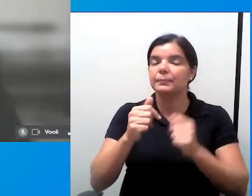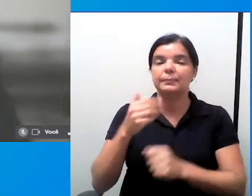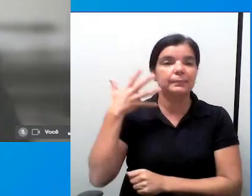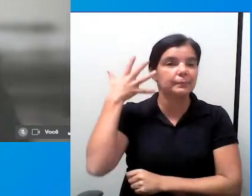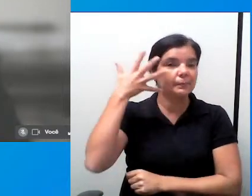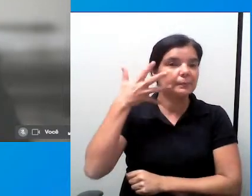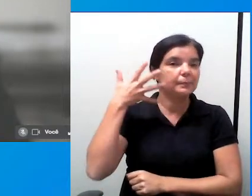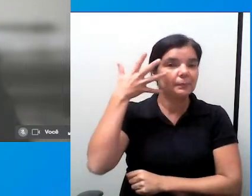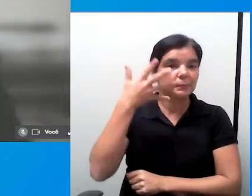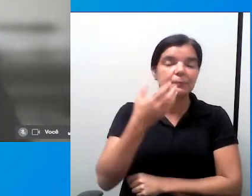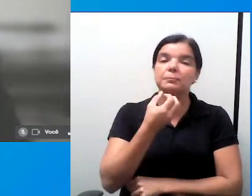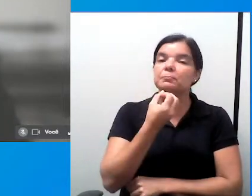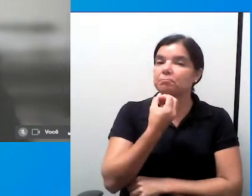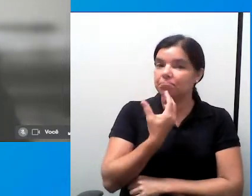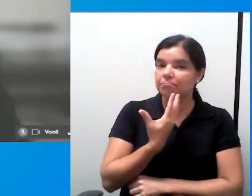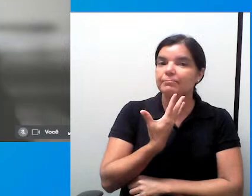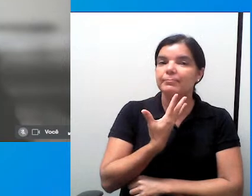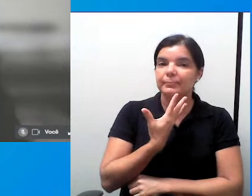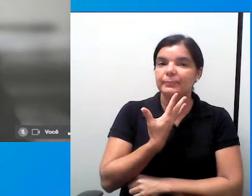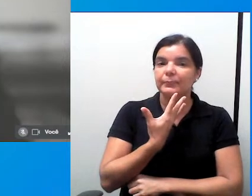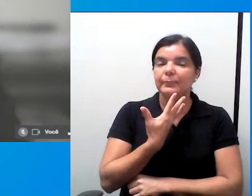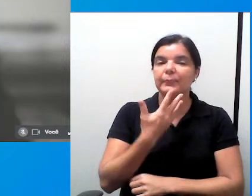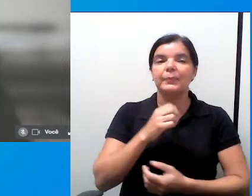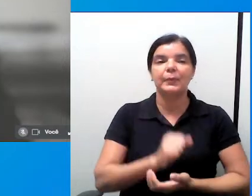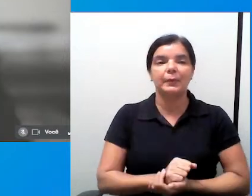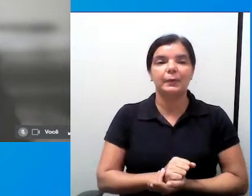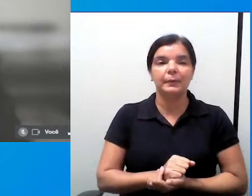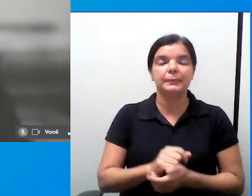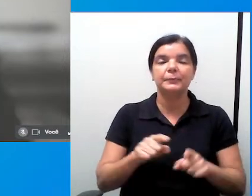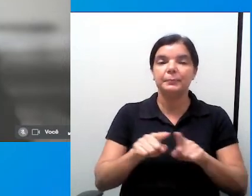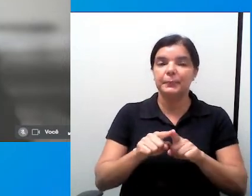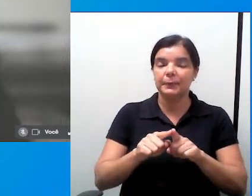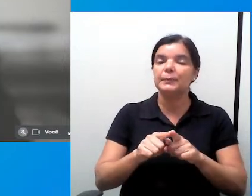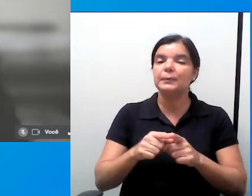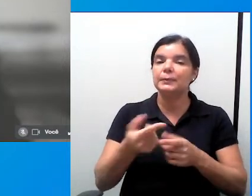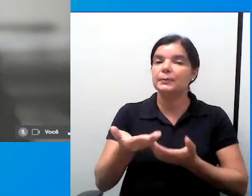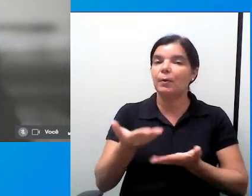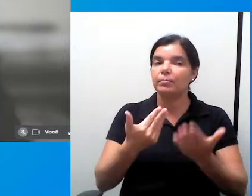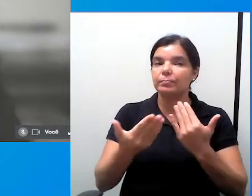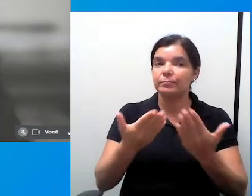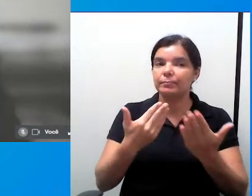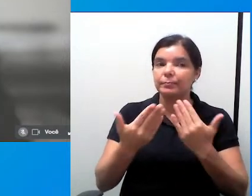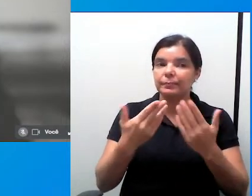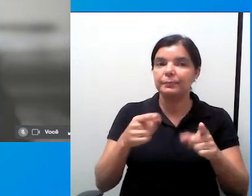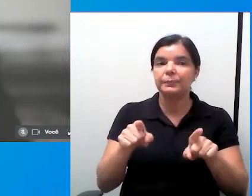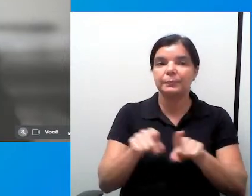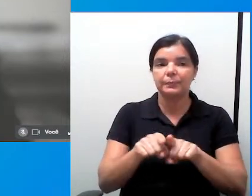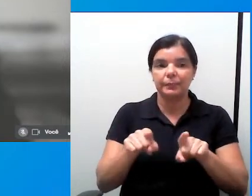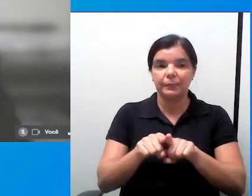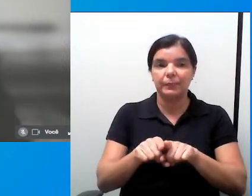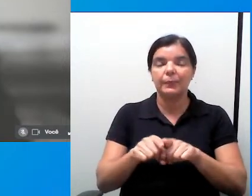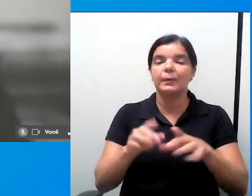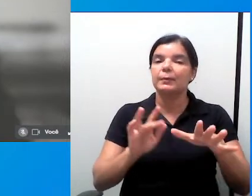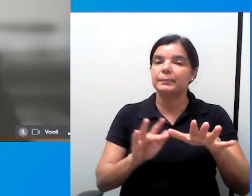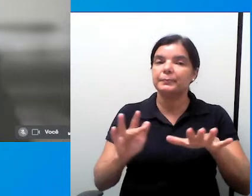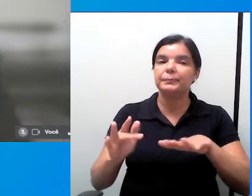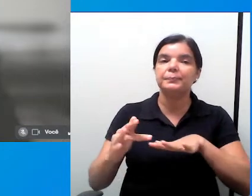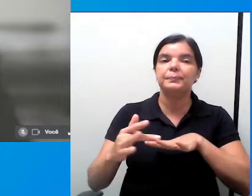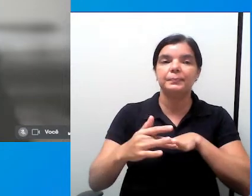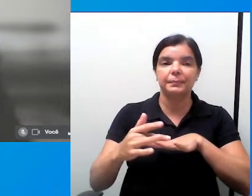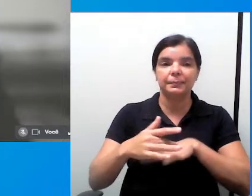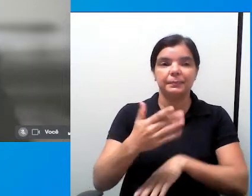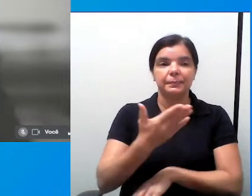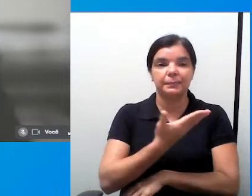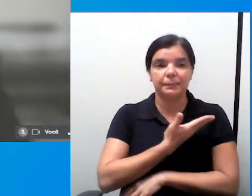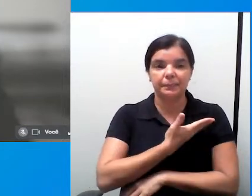evento muito enriquecedor, pelos ricos diálogos, e envia saudações sociólogas ao nosso colega